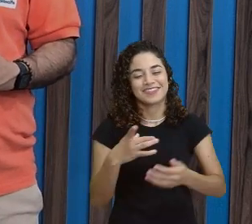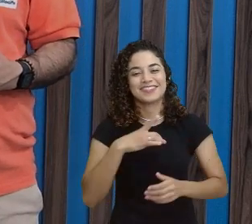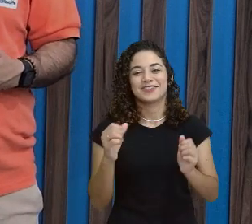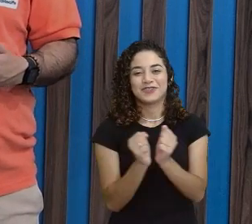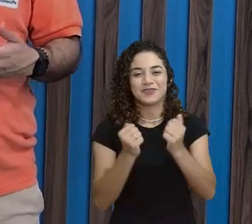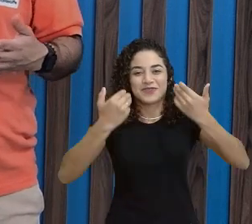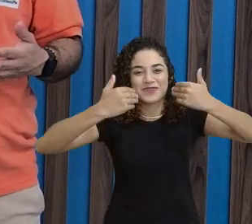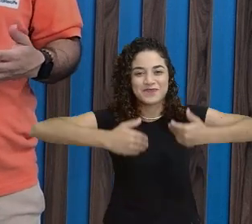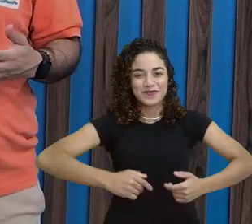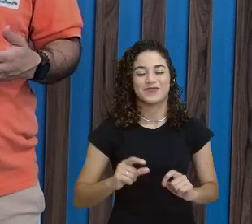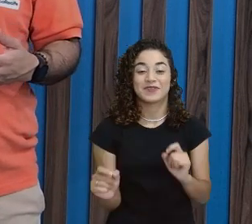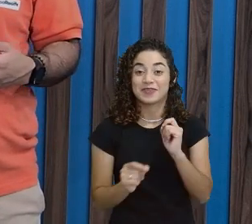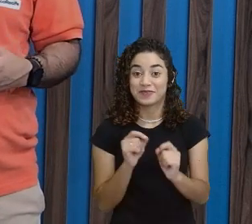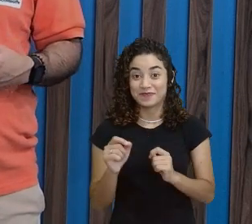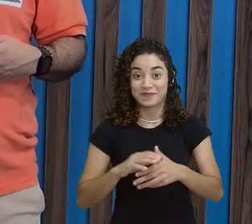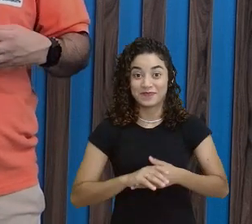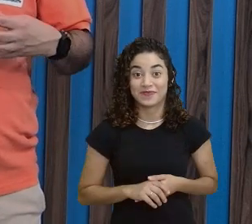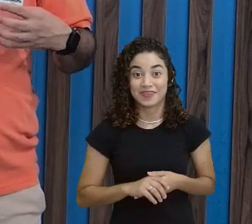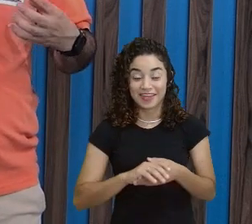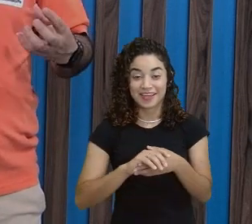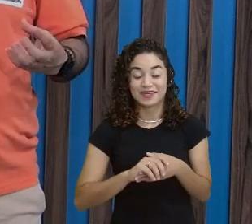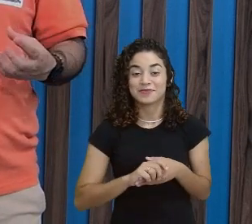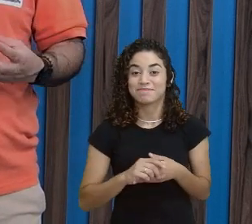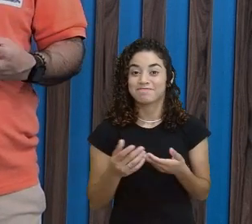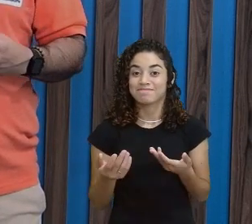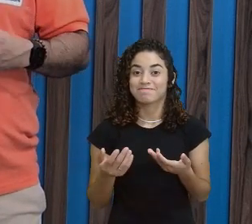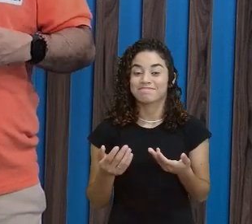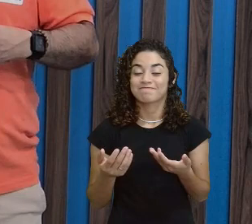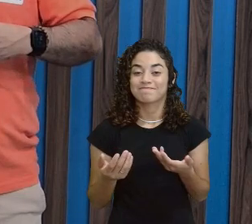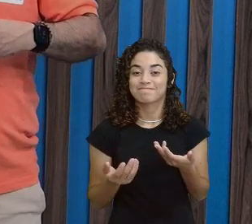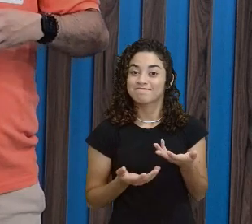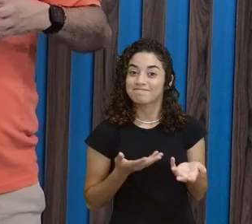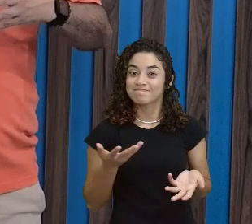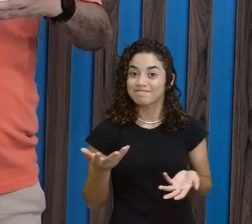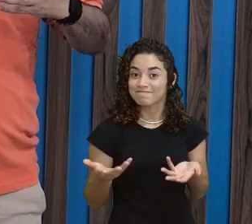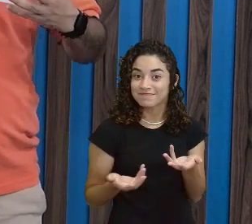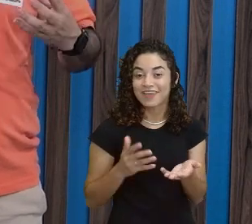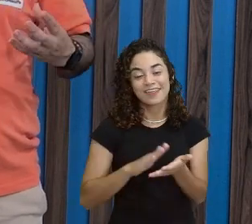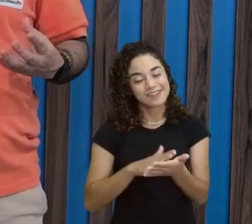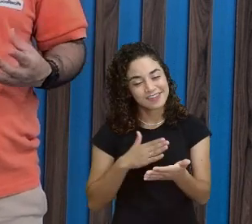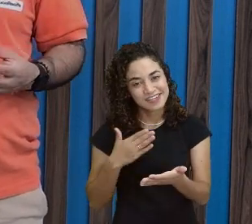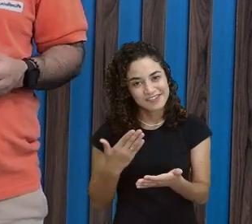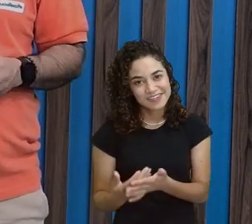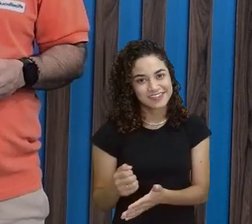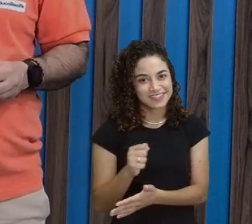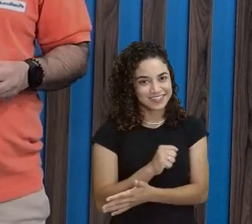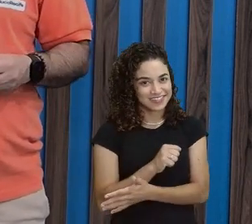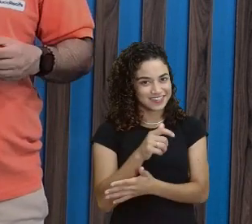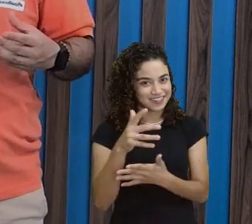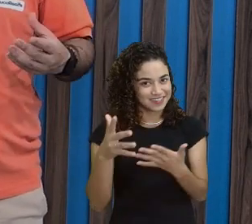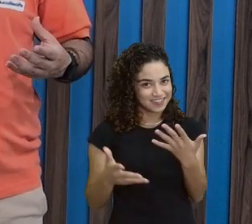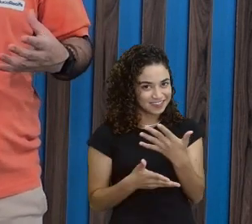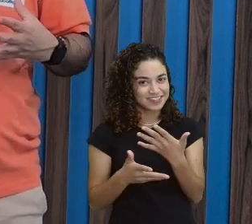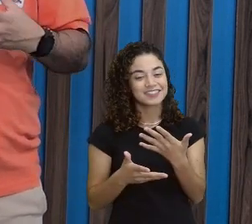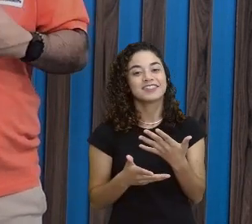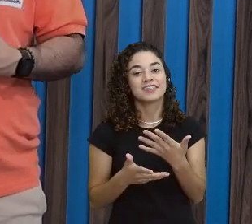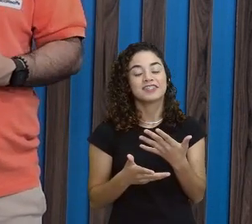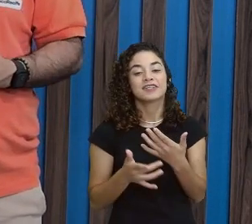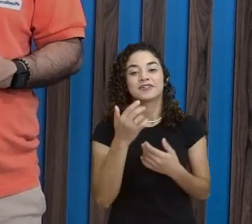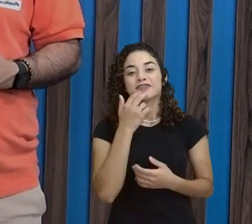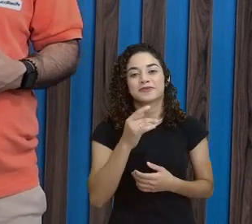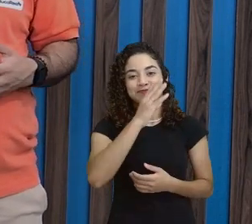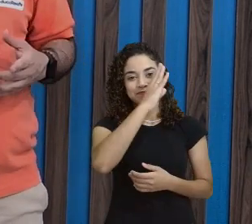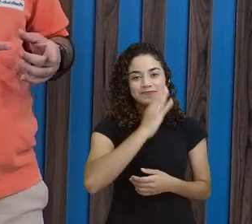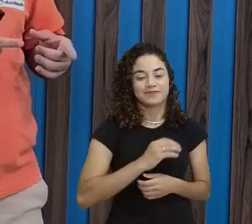comigo, fazendo aqui, ó, toda a interpretação aqui para a linguagem brasileira